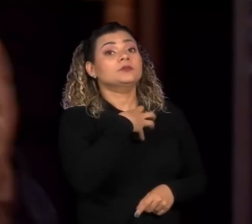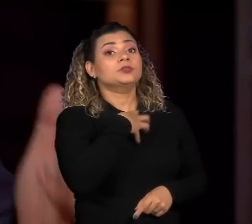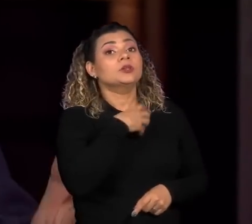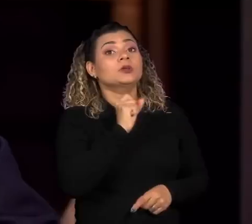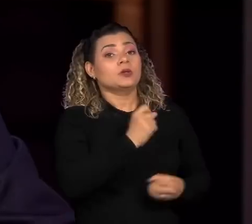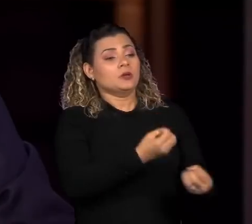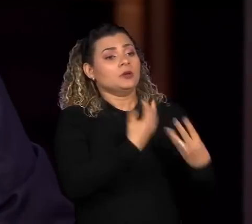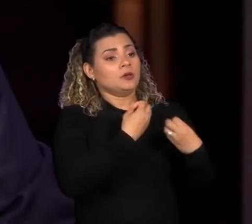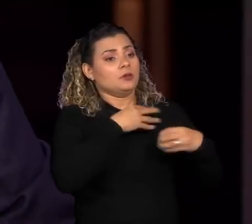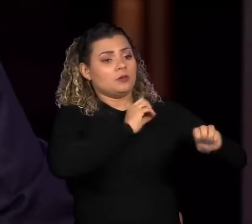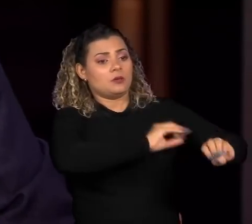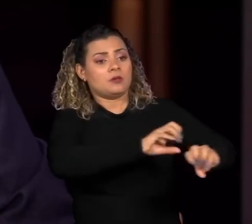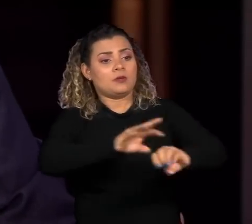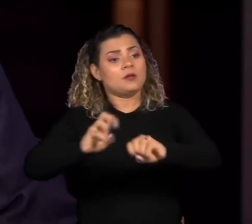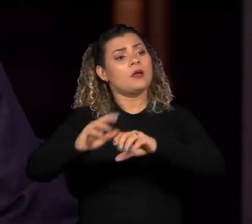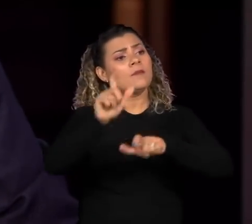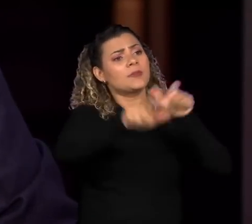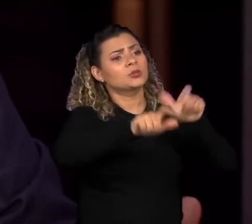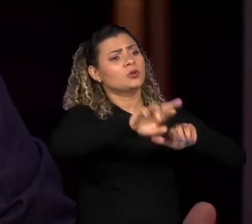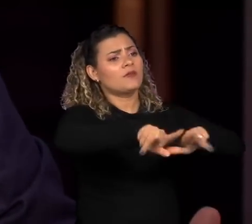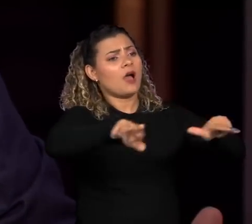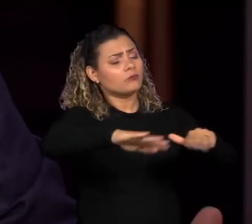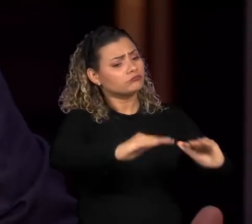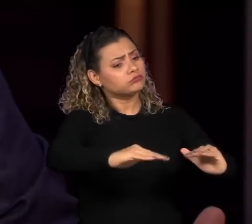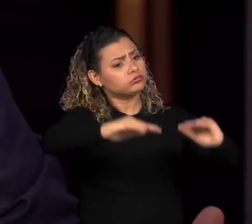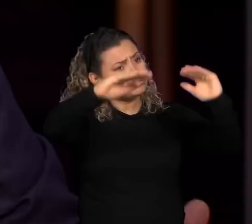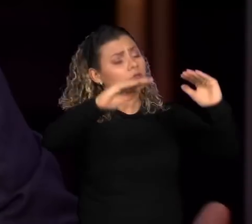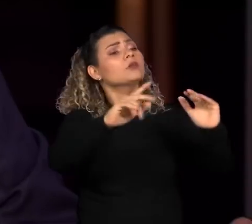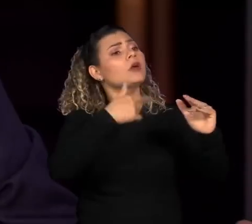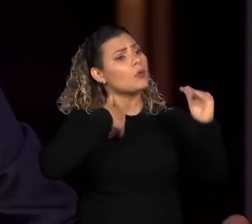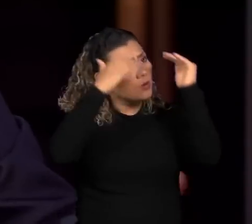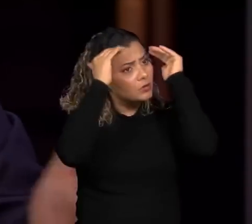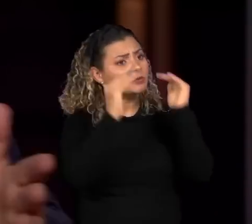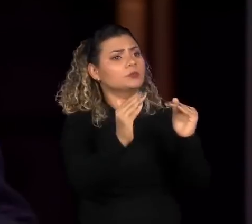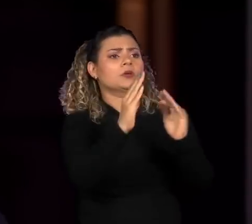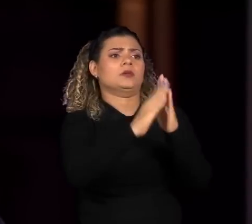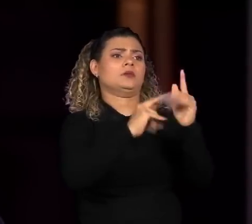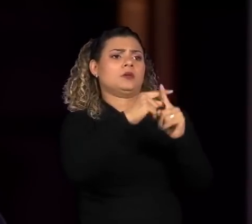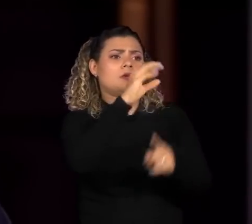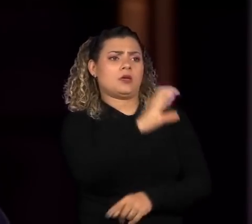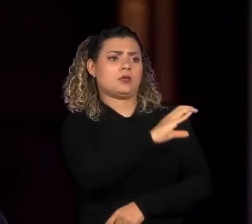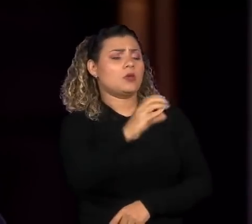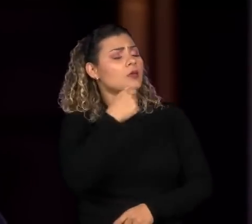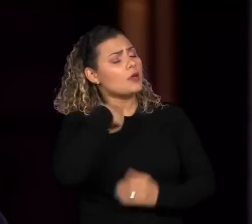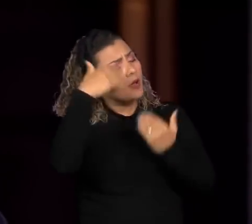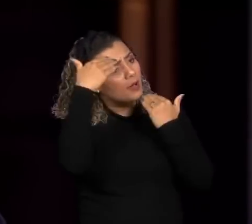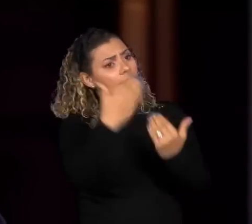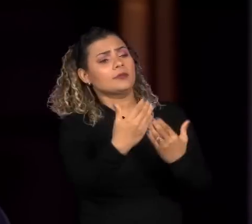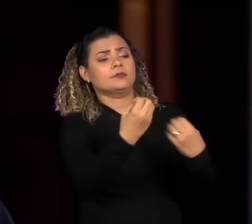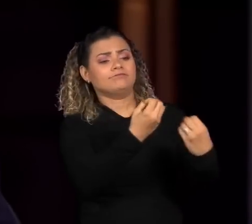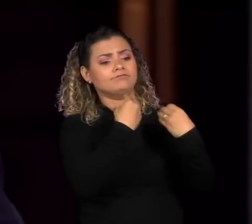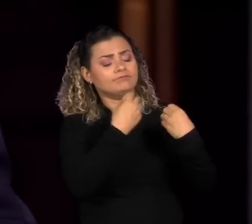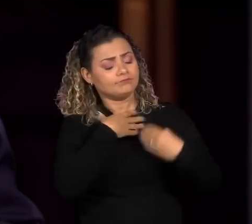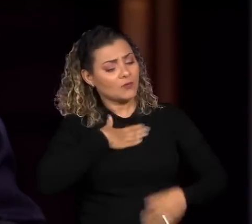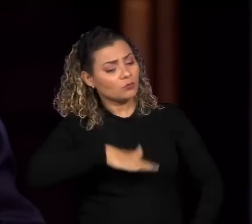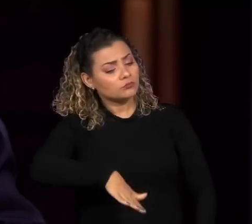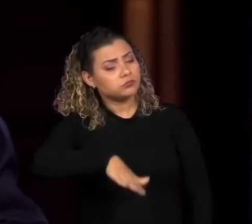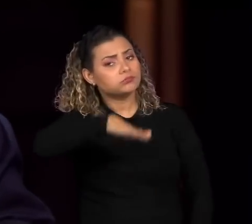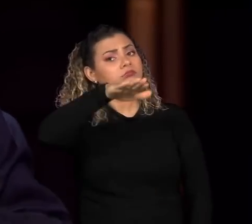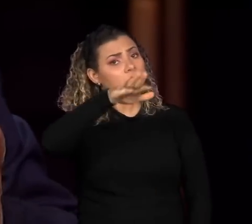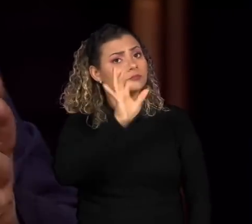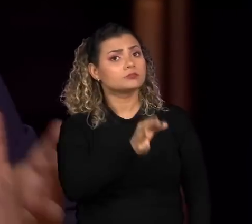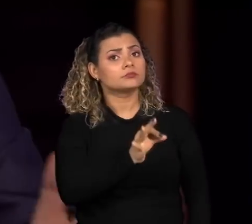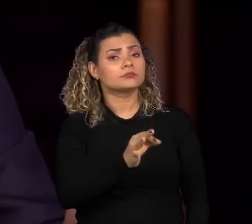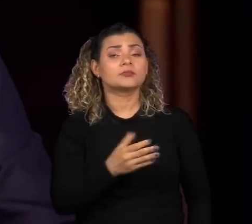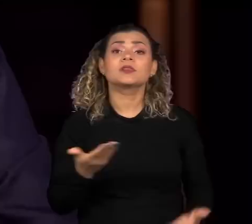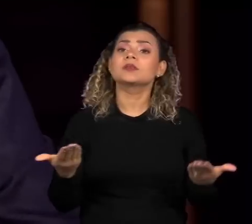de milhões e milhões de brasileiros. Eu respeito demais a Igreja Católica. E agradeço, inclusive, essa formação. E aí,